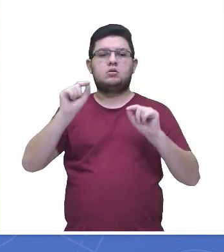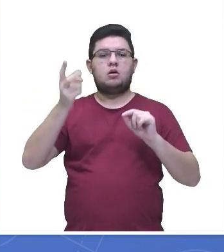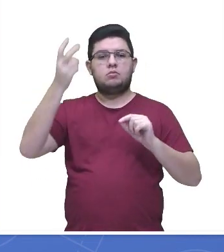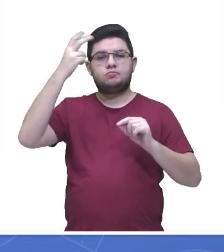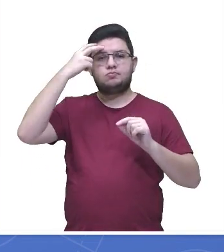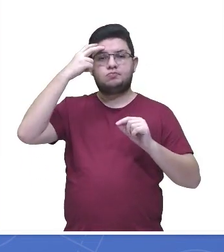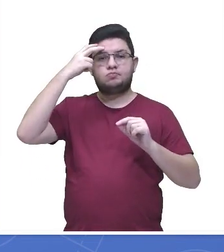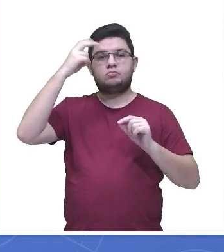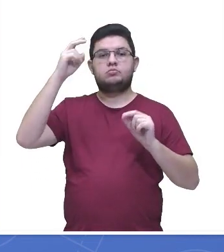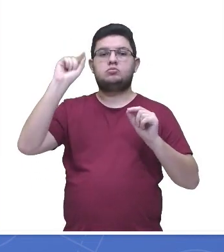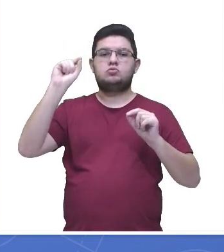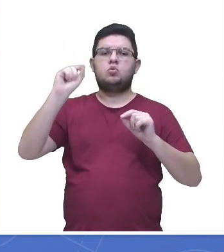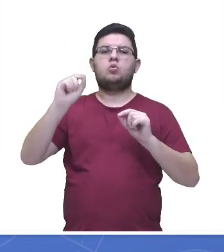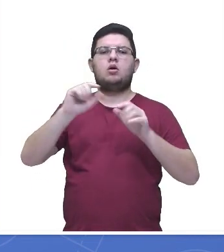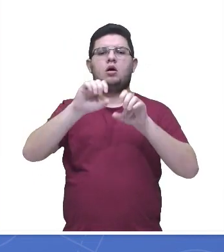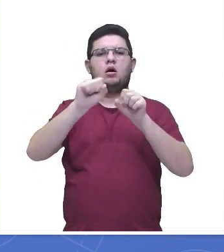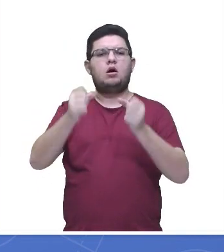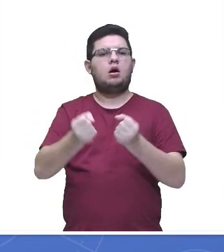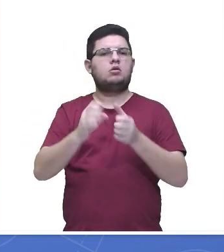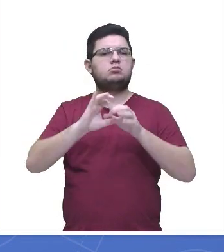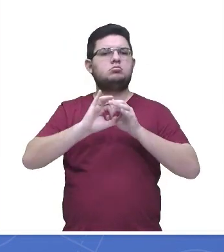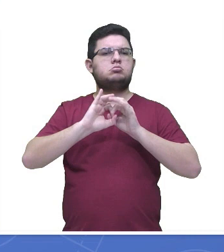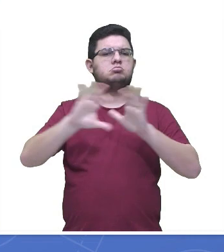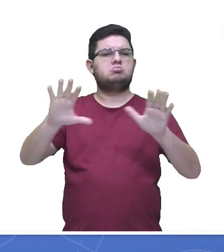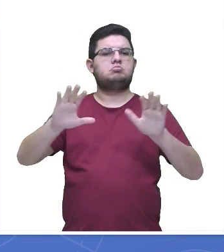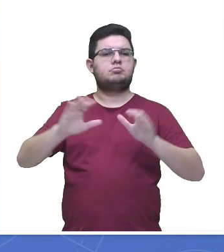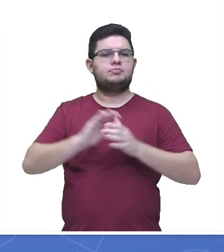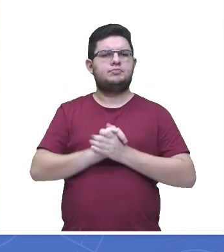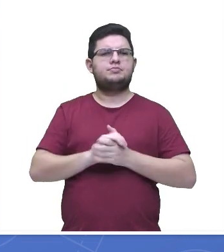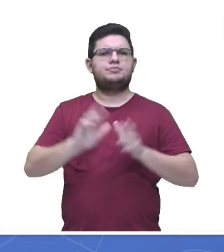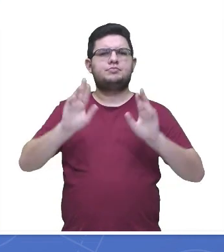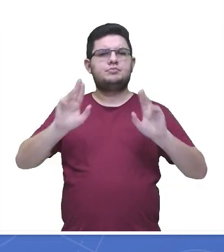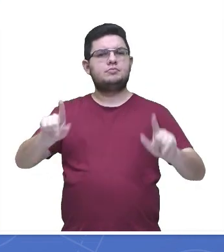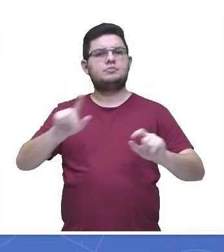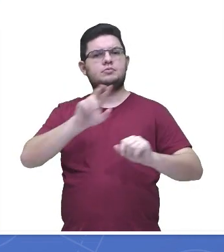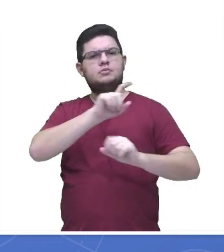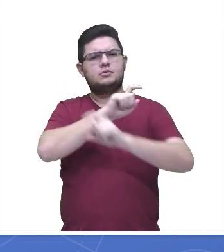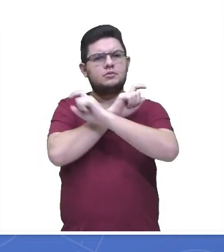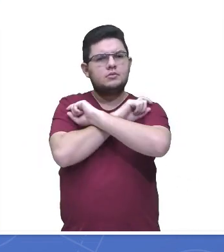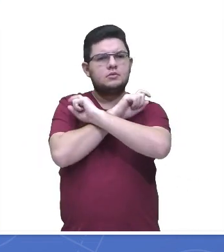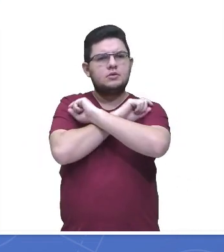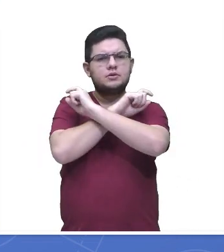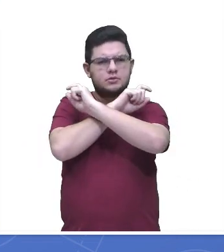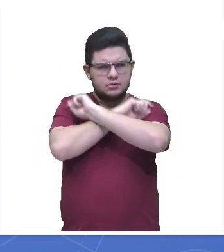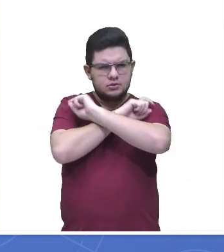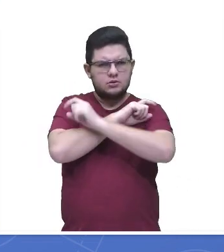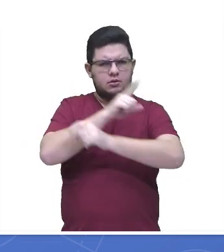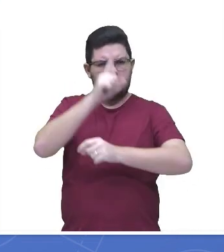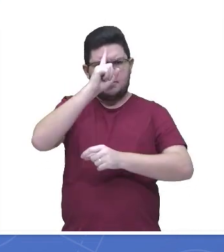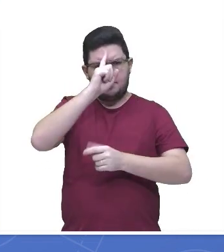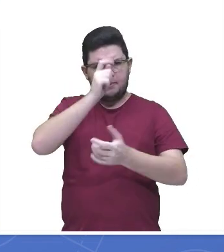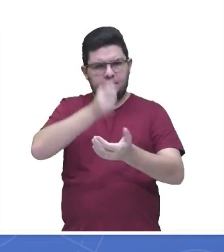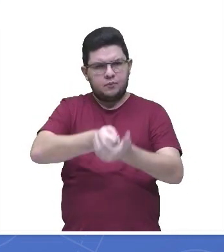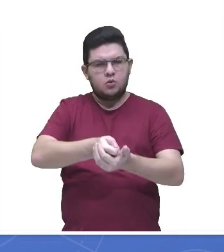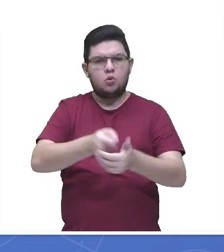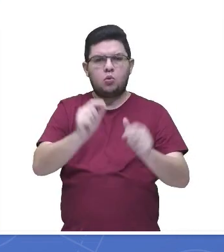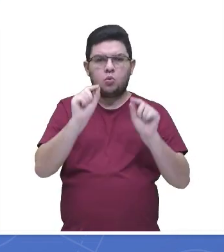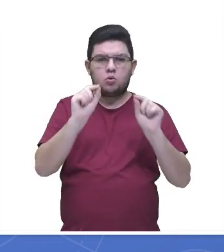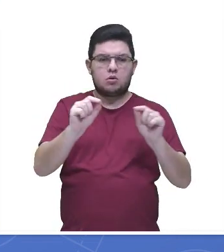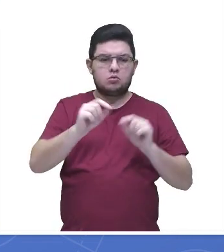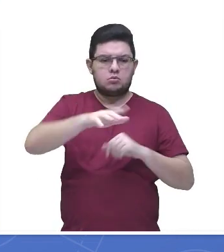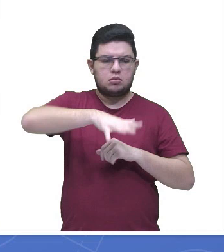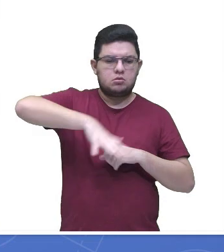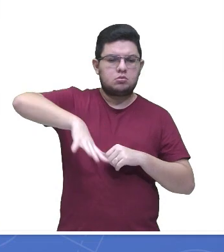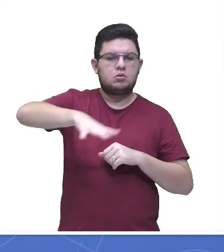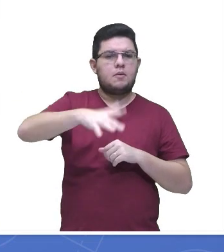Olha só a comparação do Egito, que era determinado pelo faraó, não existia a palavra